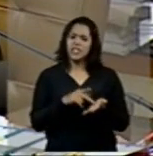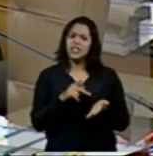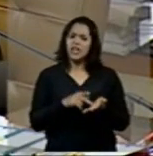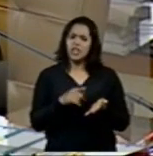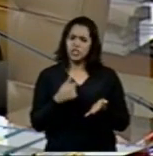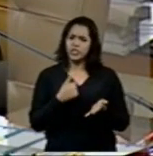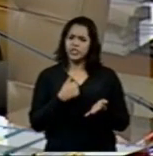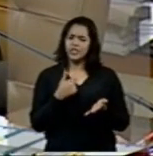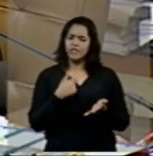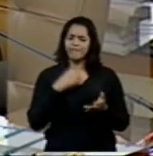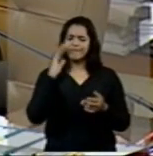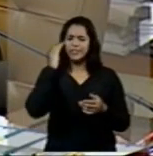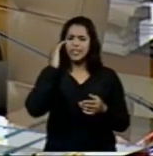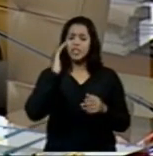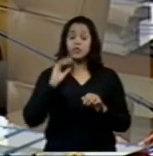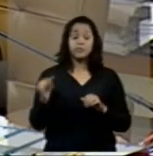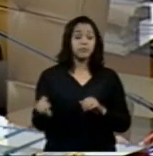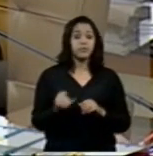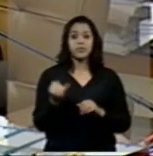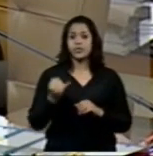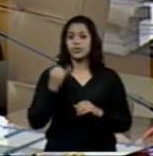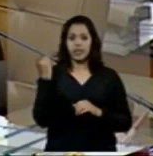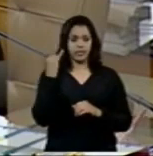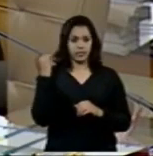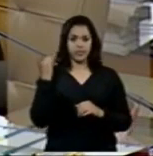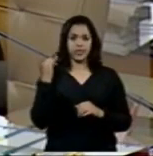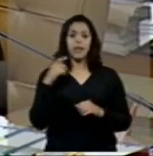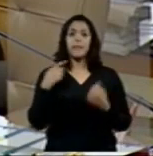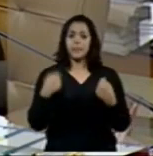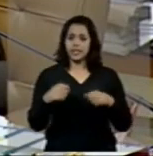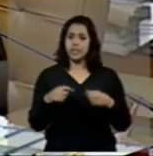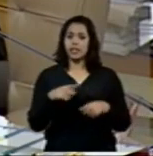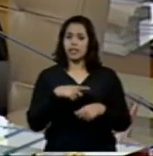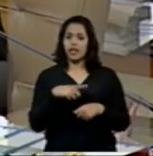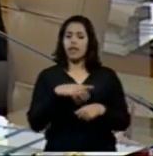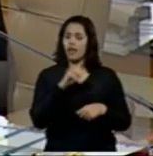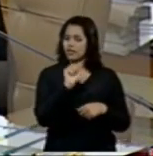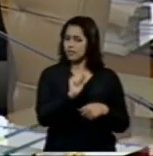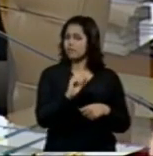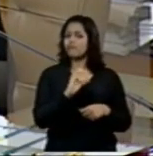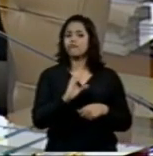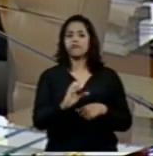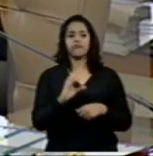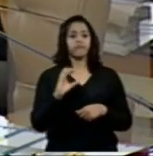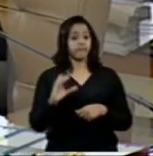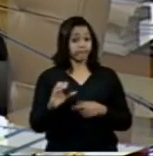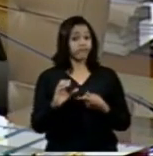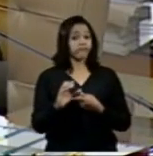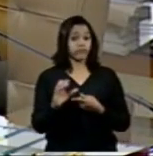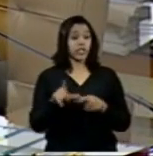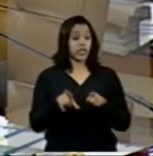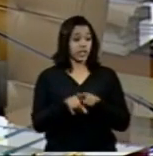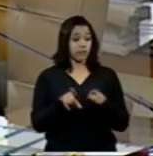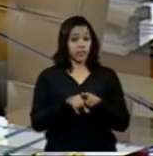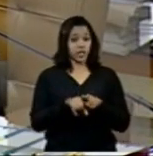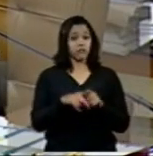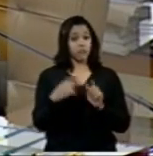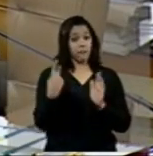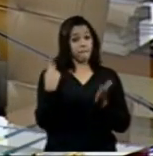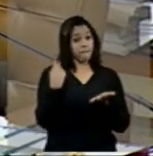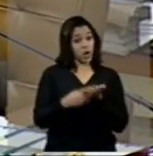matéria que eu entendo extremamente relevante, objeto de uma ação de controle concentrado e de um recurso